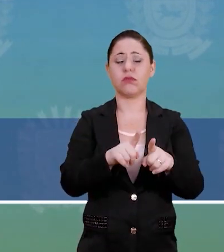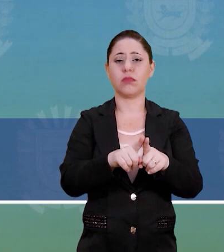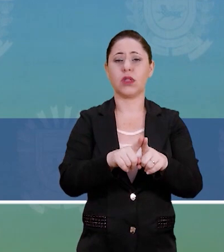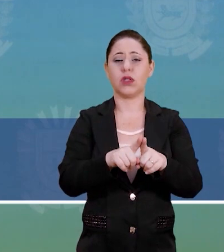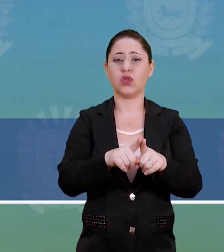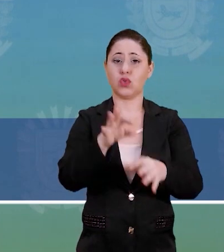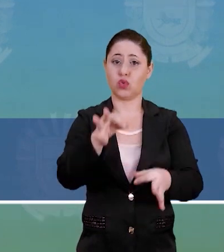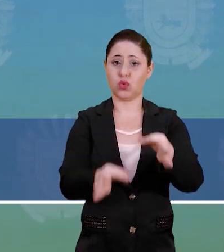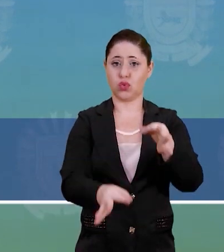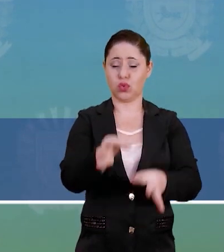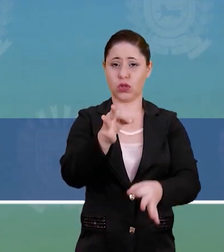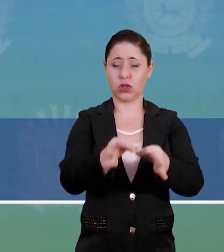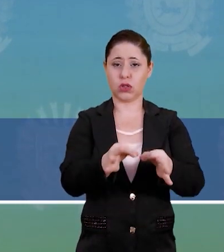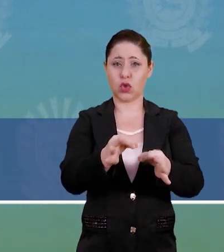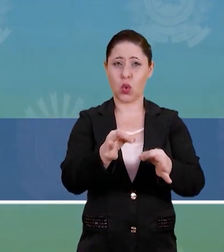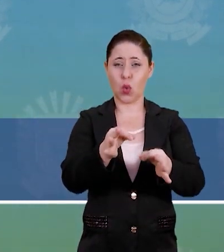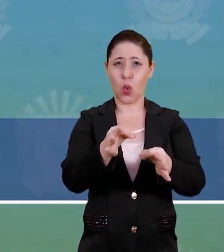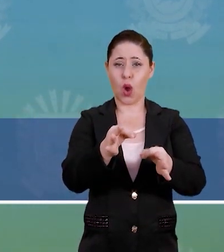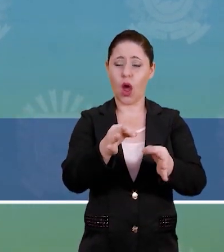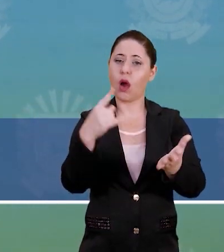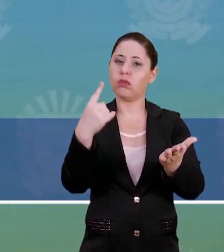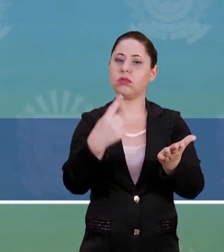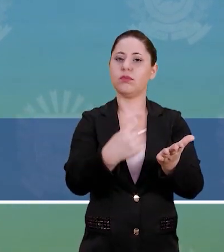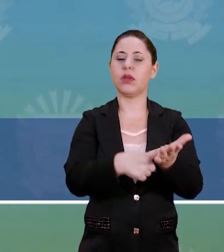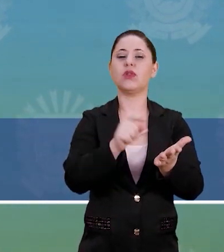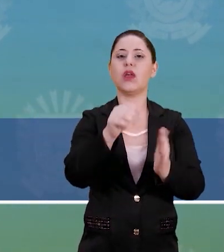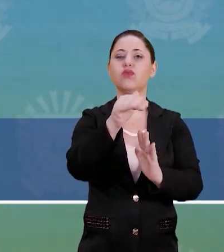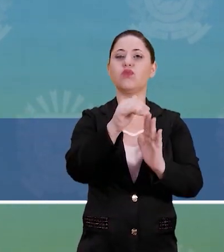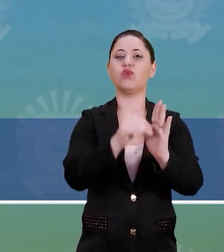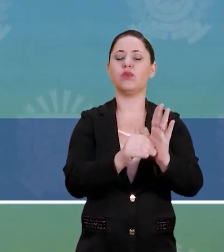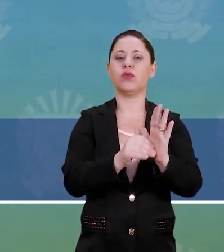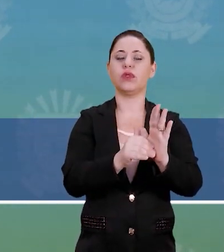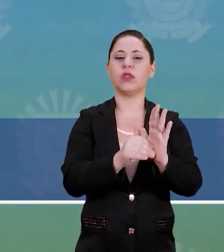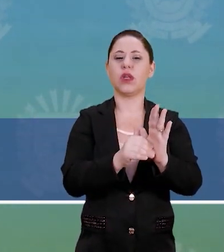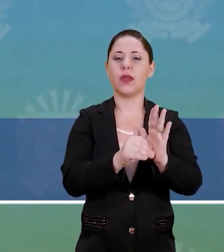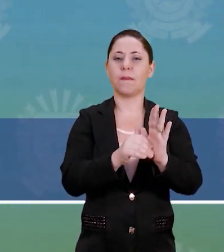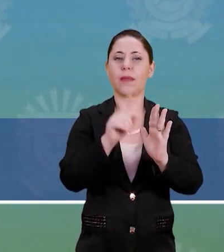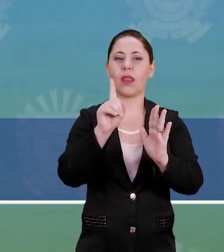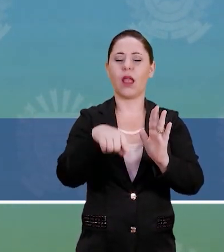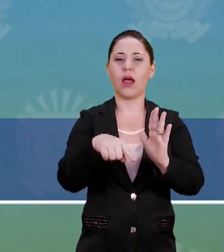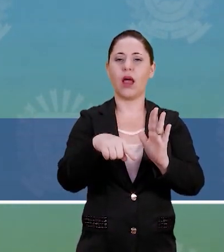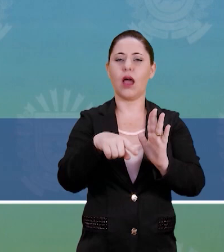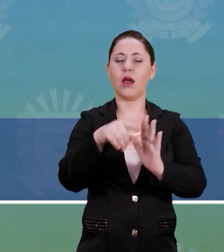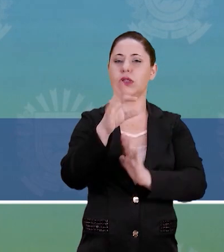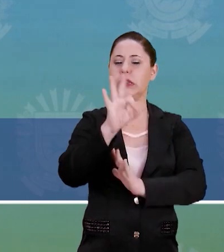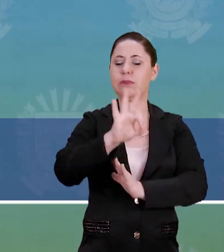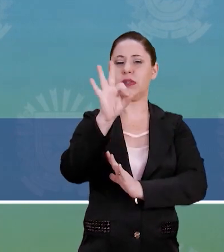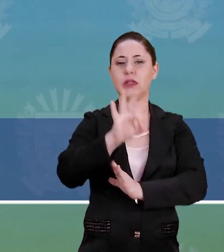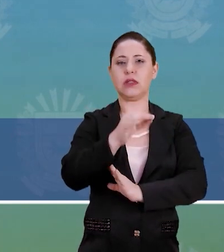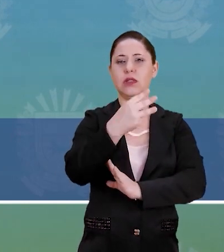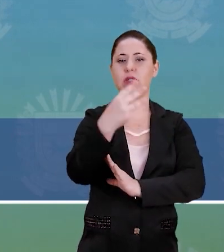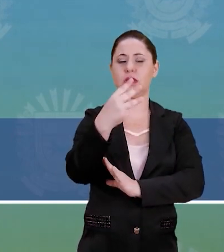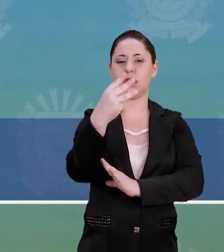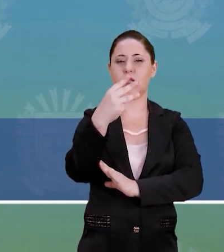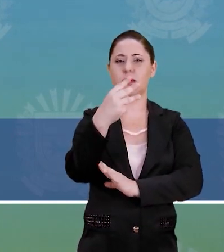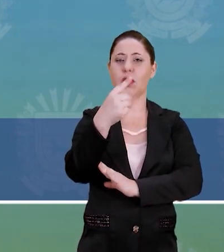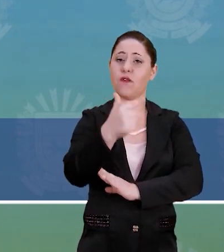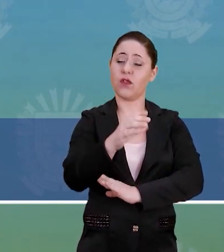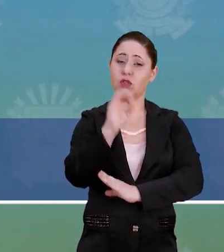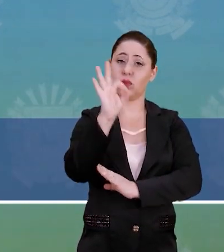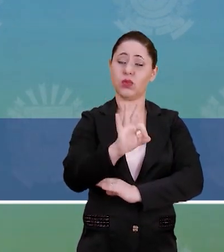também com os juízes e chegamos a esse acordo de diminuir esse percentual de 33%